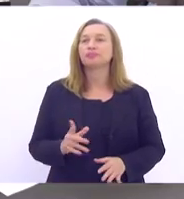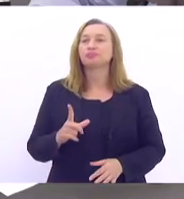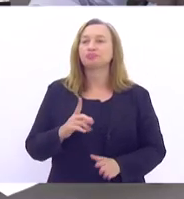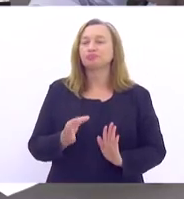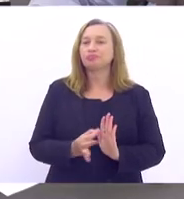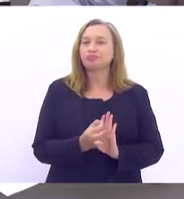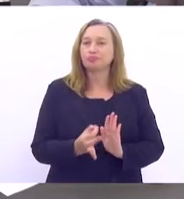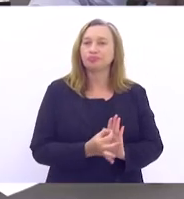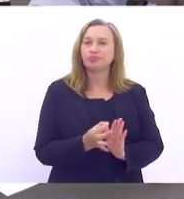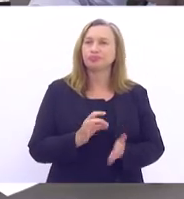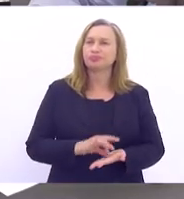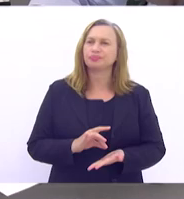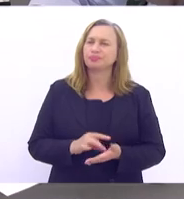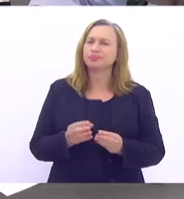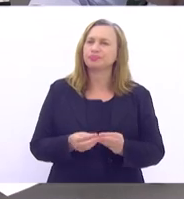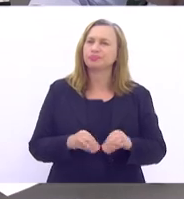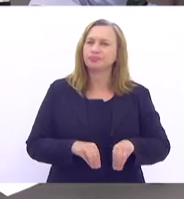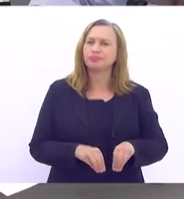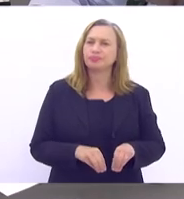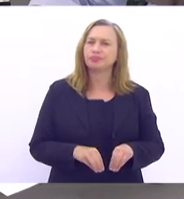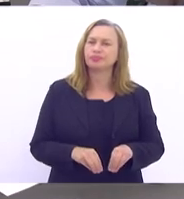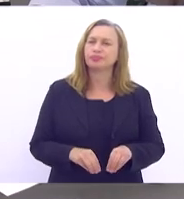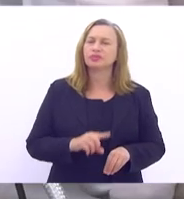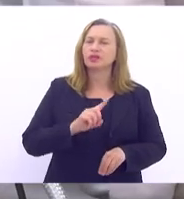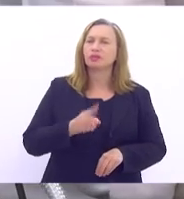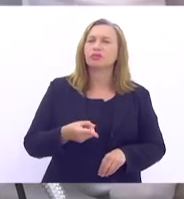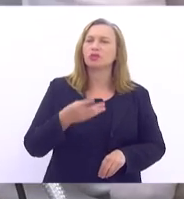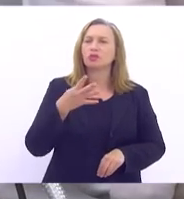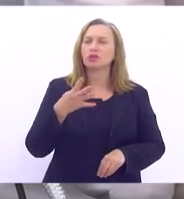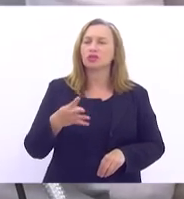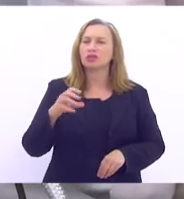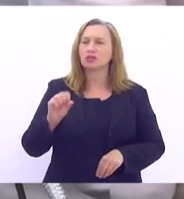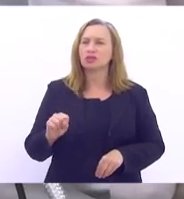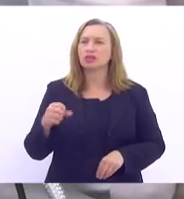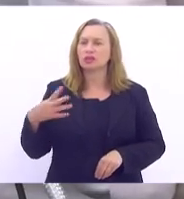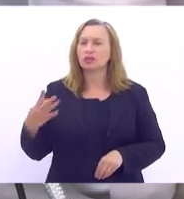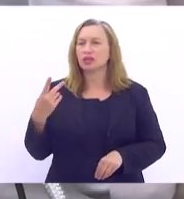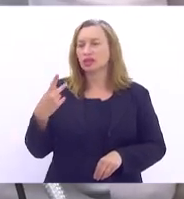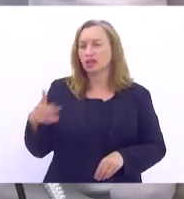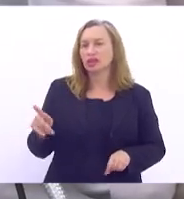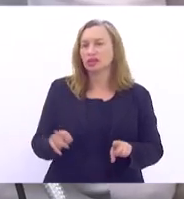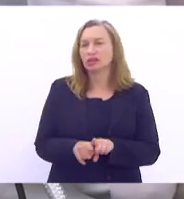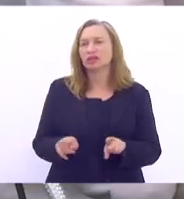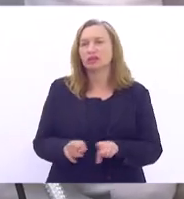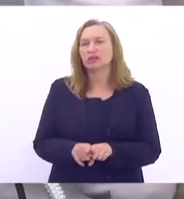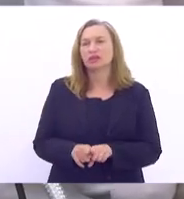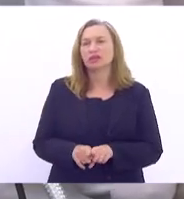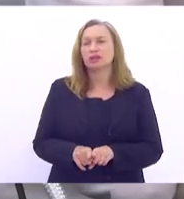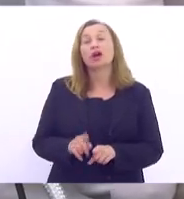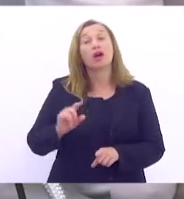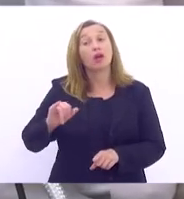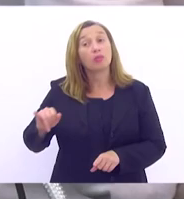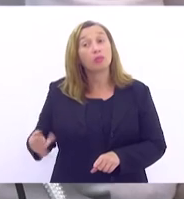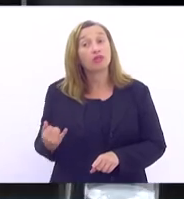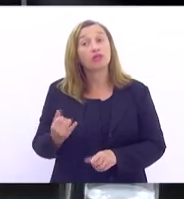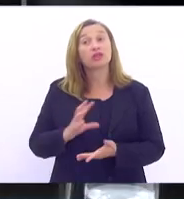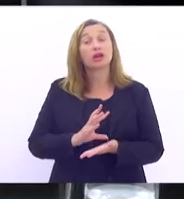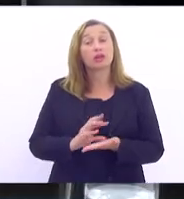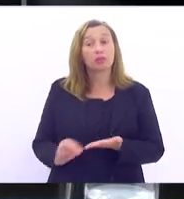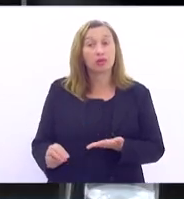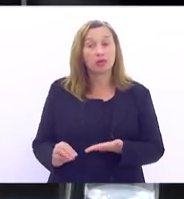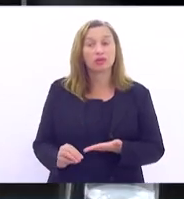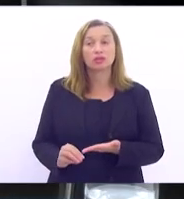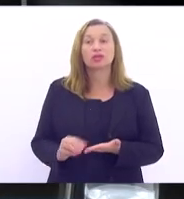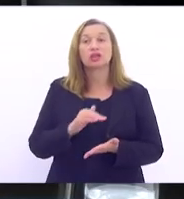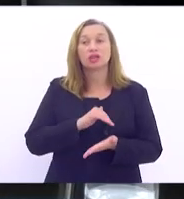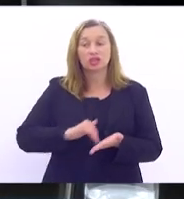parecer, na verdade, a prejudicabilidade em razão do 1484, que é dela também. Eu estou dizendo para a gente aproveitar a pauta, tá bom, e dar o parecer, e